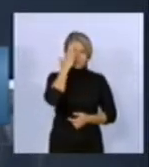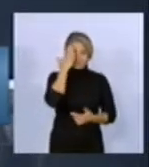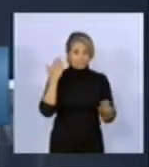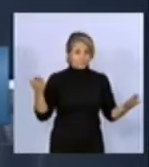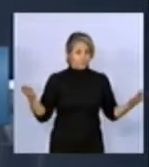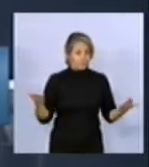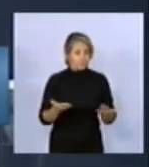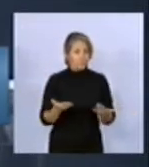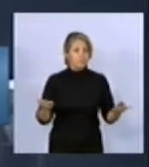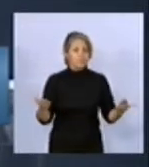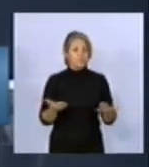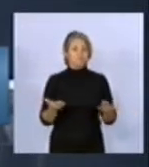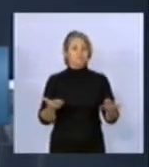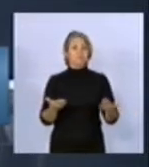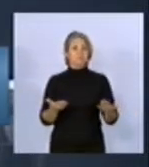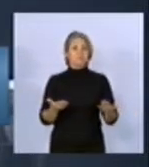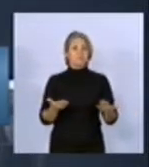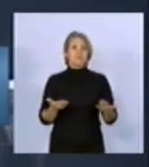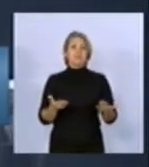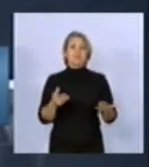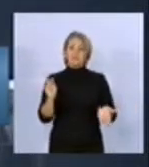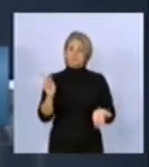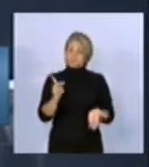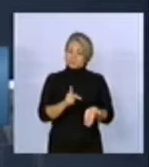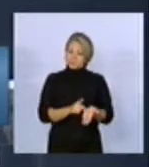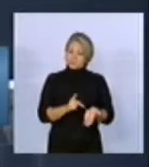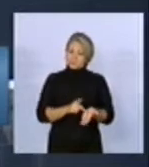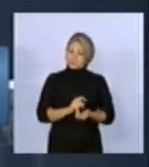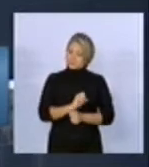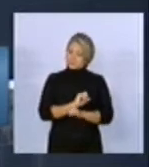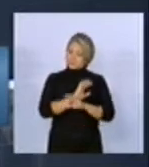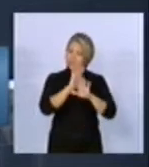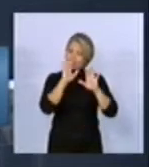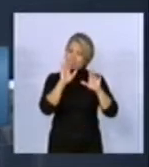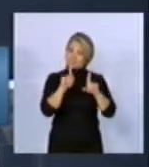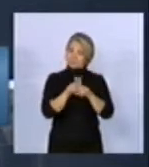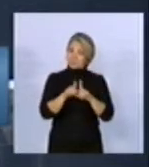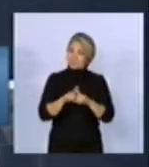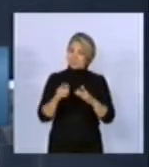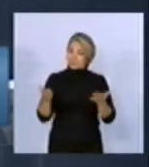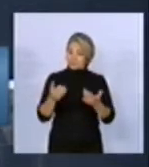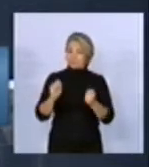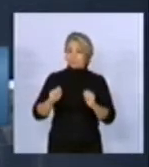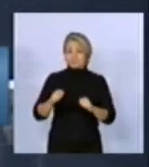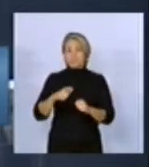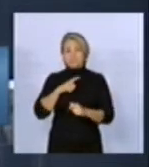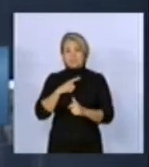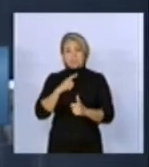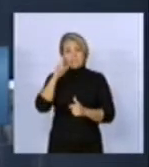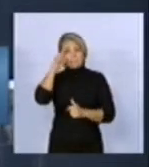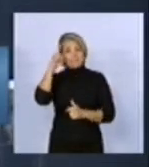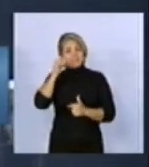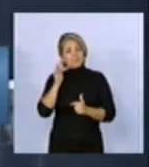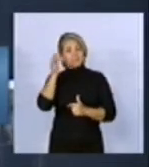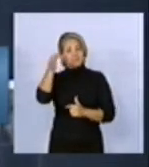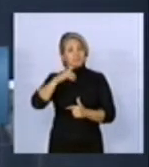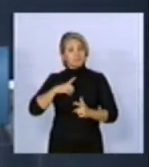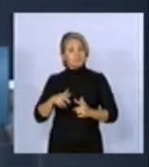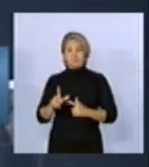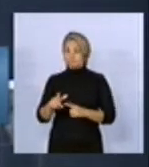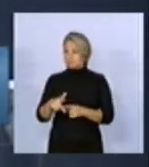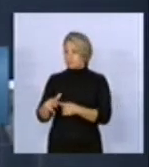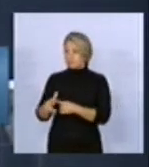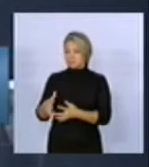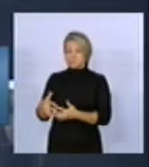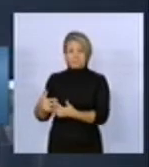senhores que é fatalmente e claro que a tendência é que partiu para mecanização nós temos que estar conscientes da